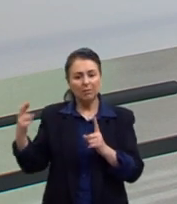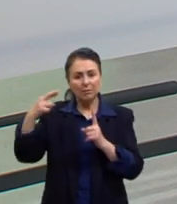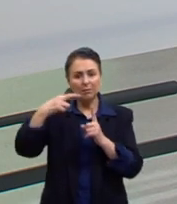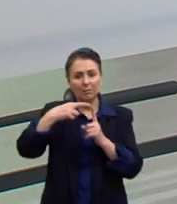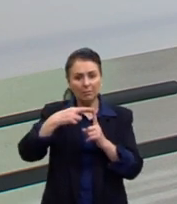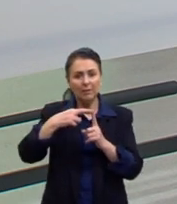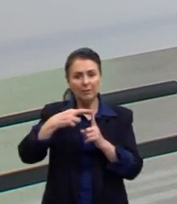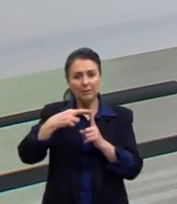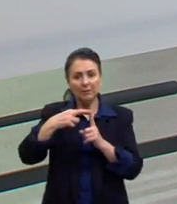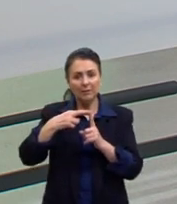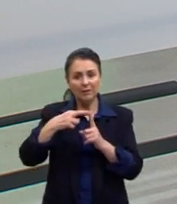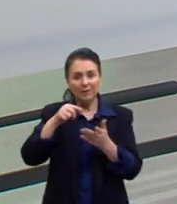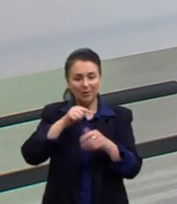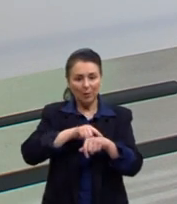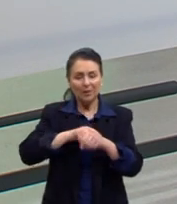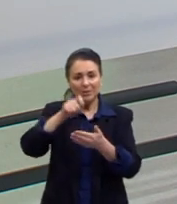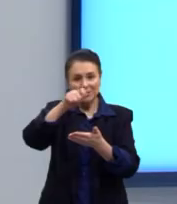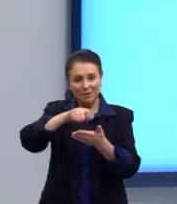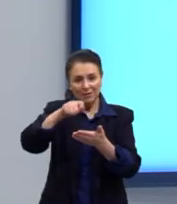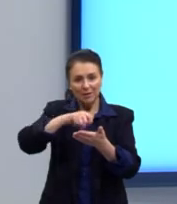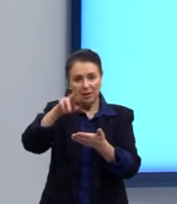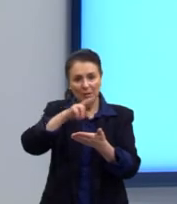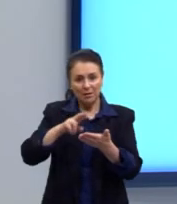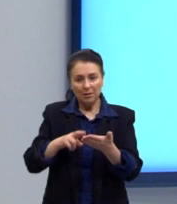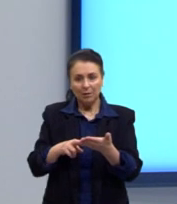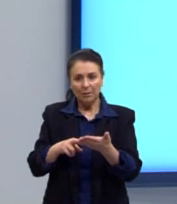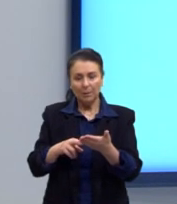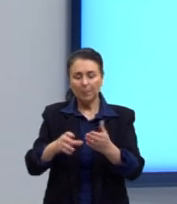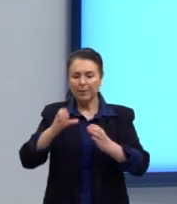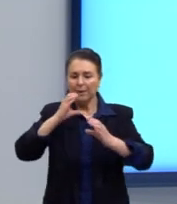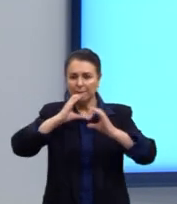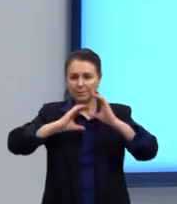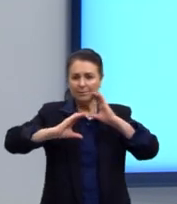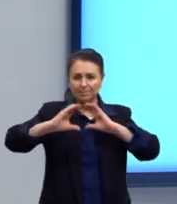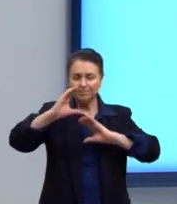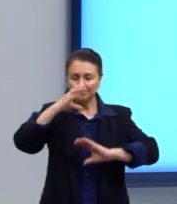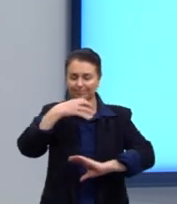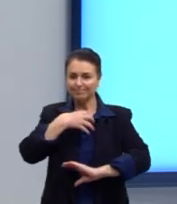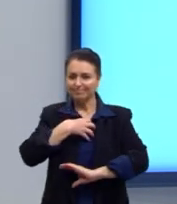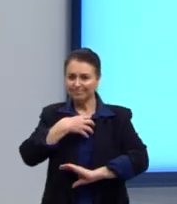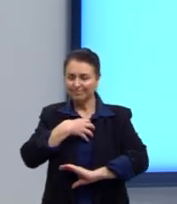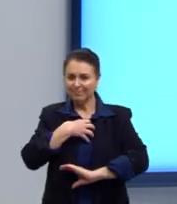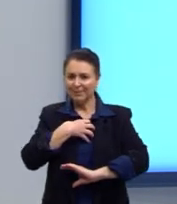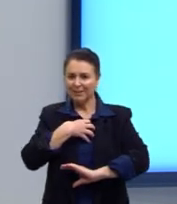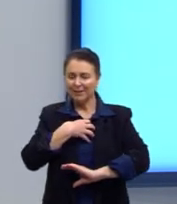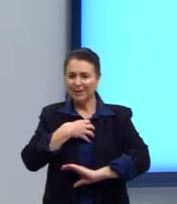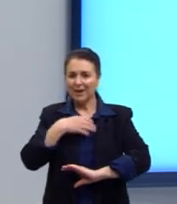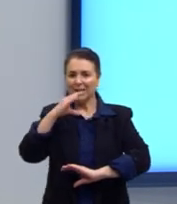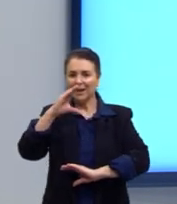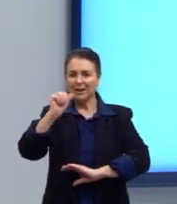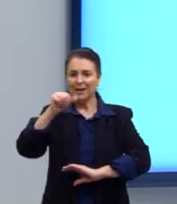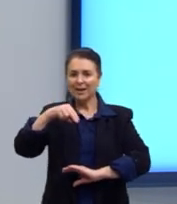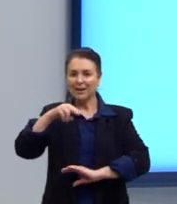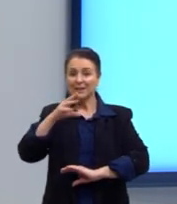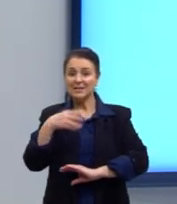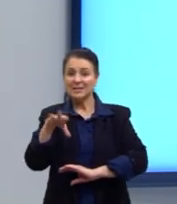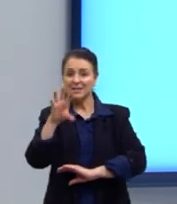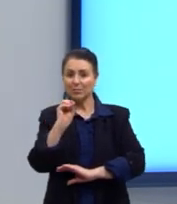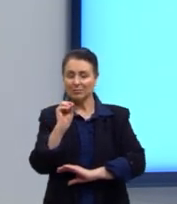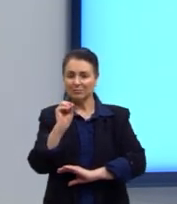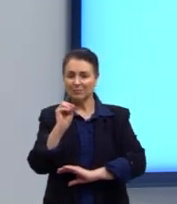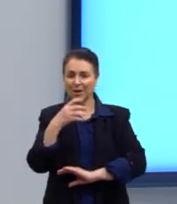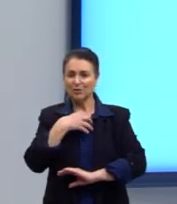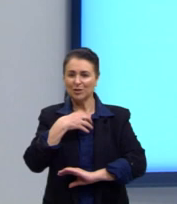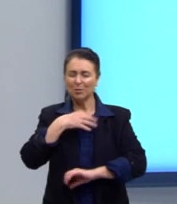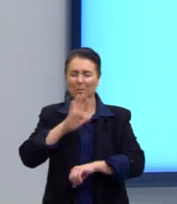lá na hora de escrever a redação a canção ela é uma forma a forma musical mais ouvida no mundo por